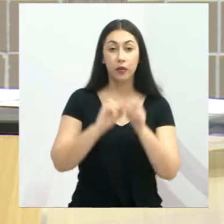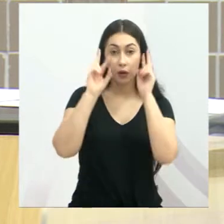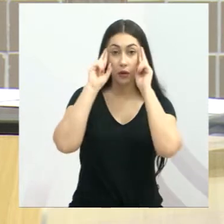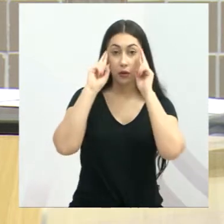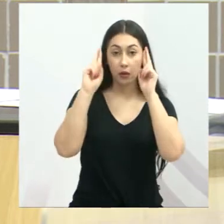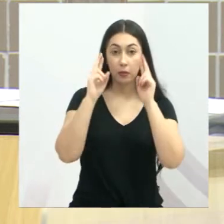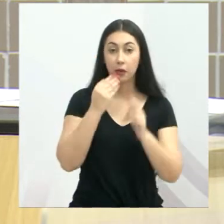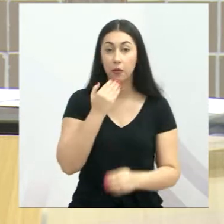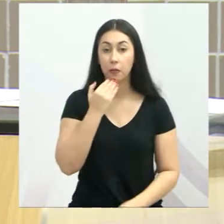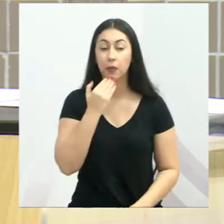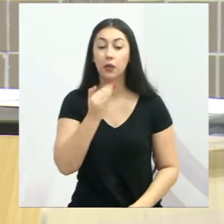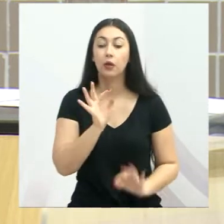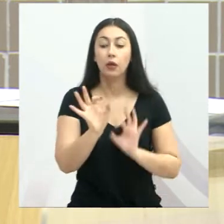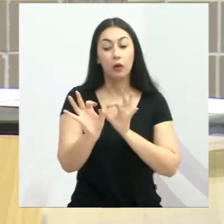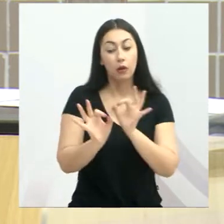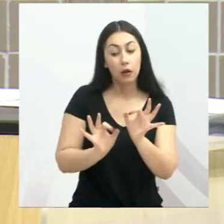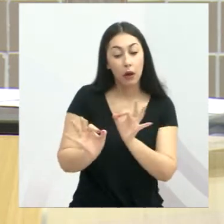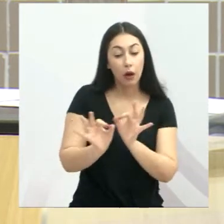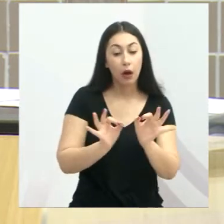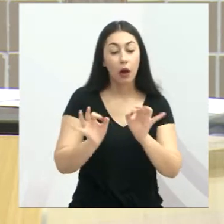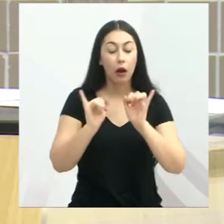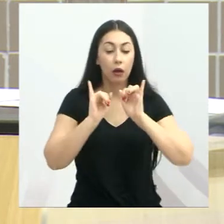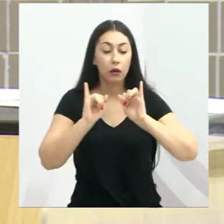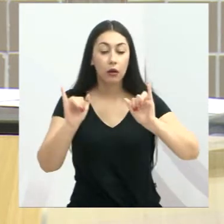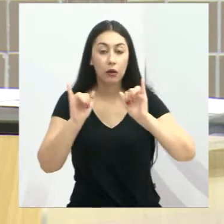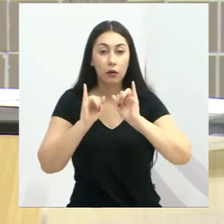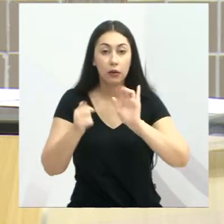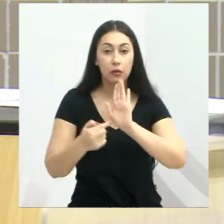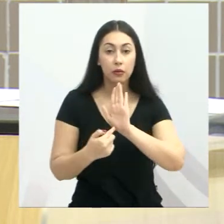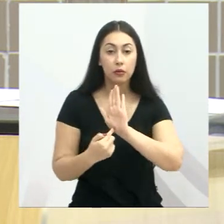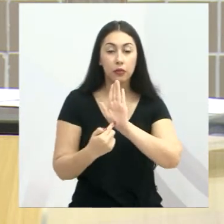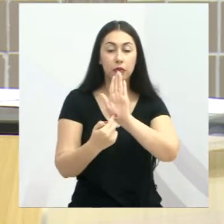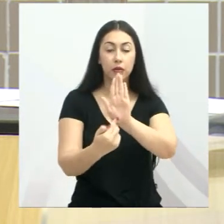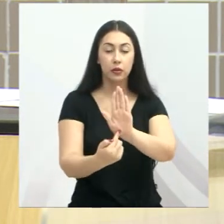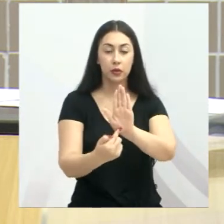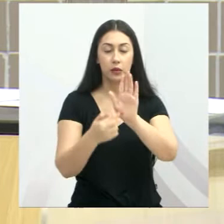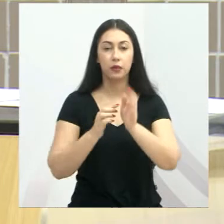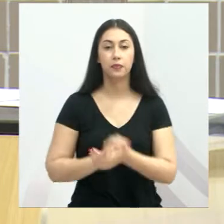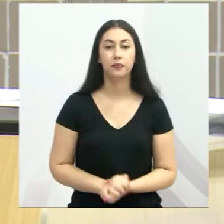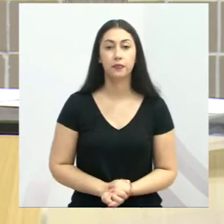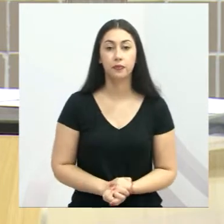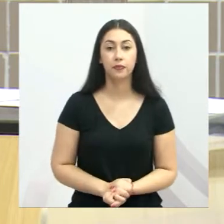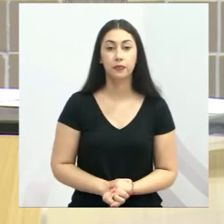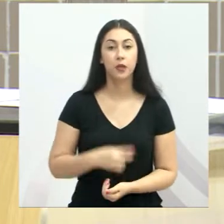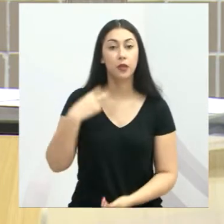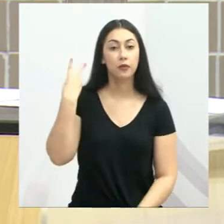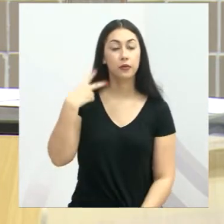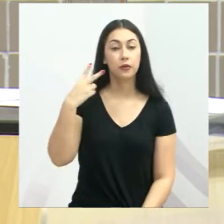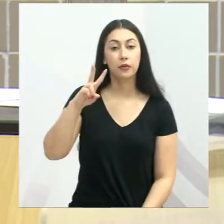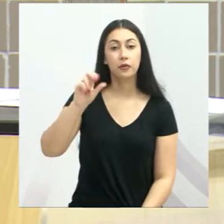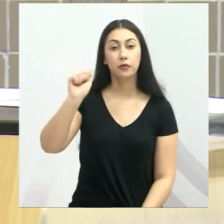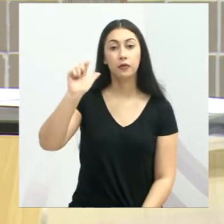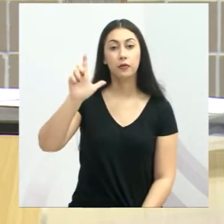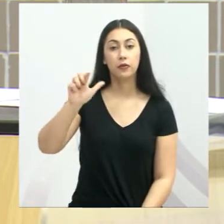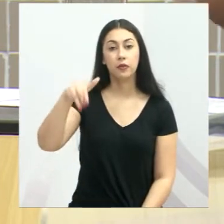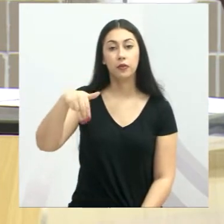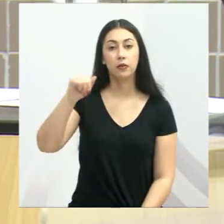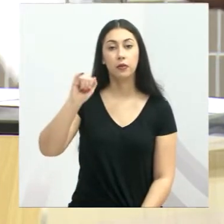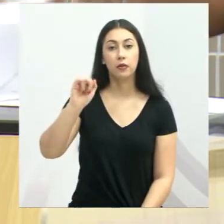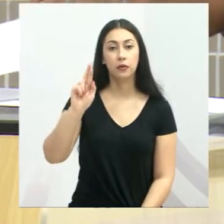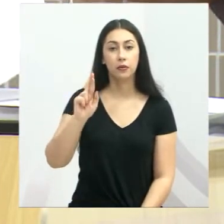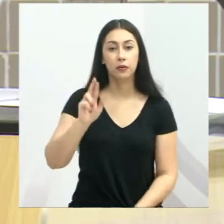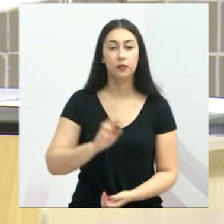respeitosamente requeremos que sejam adotadas providências habituais para a divulgação da presente manifestação. Vereador Valmir do Parque Meia